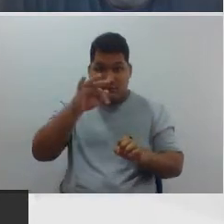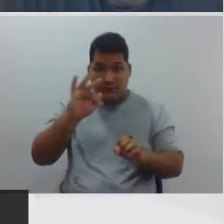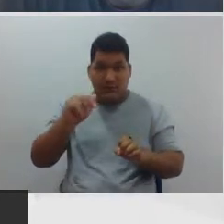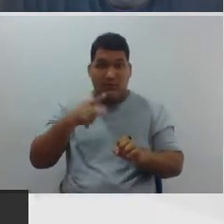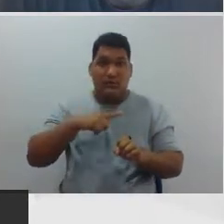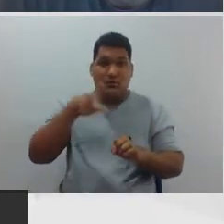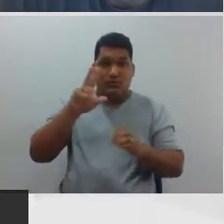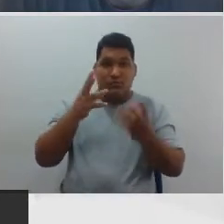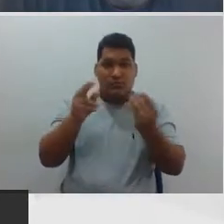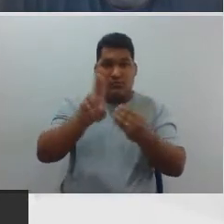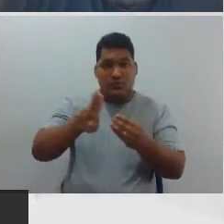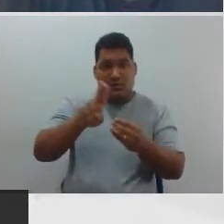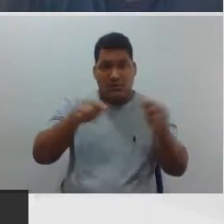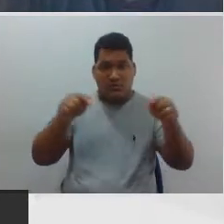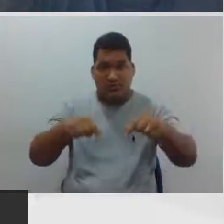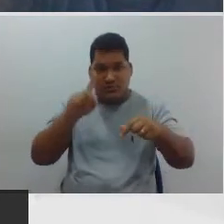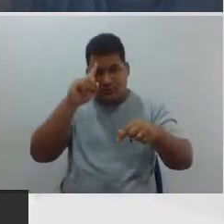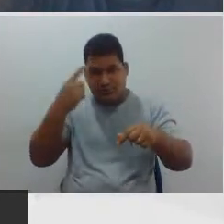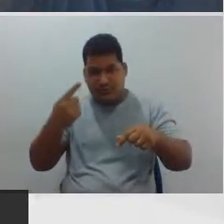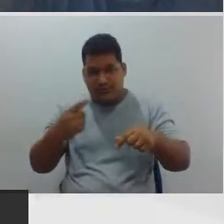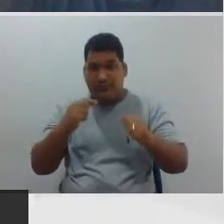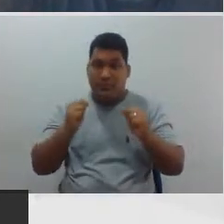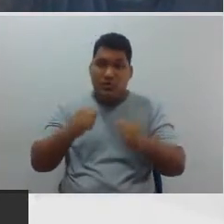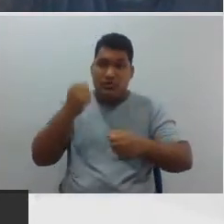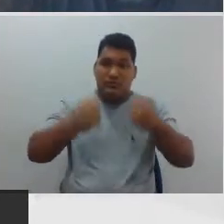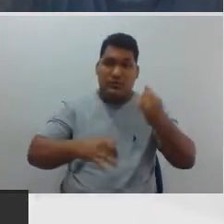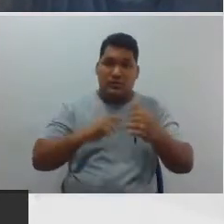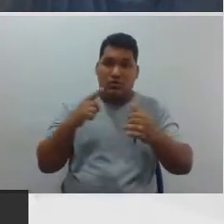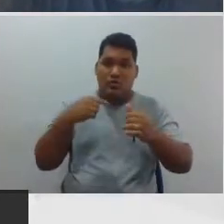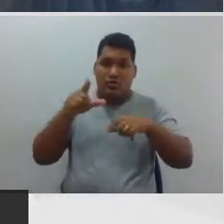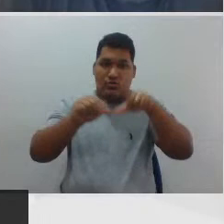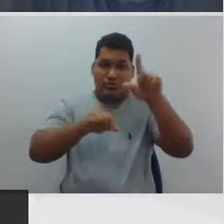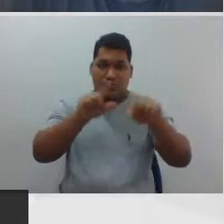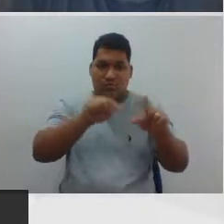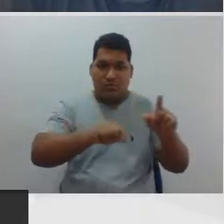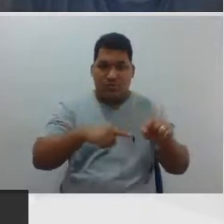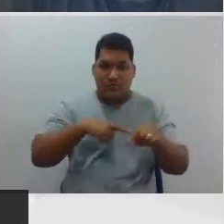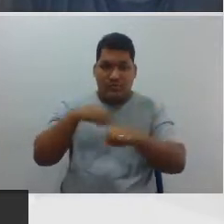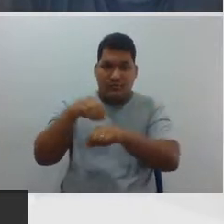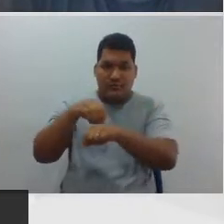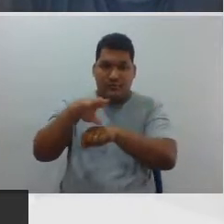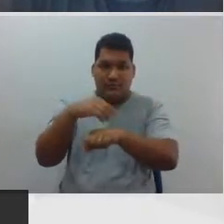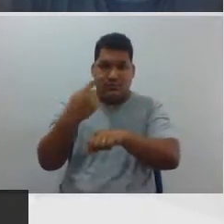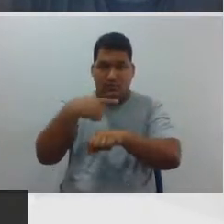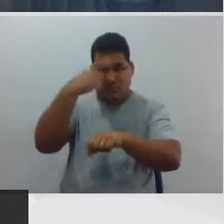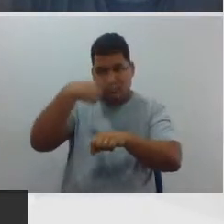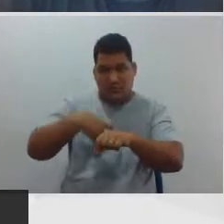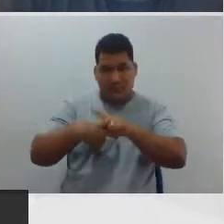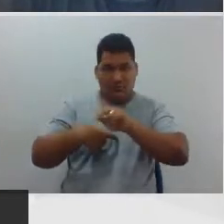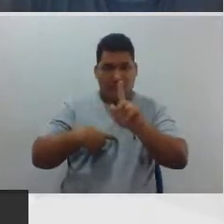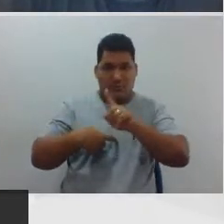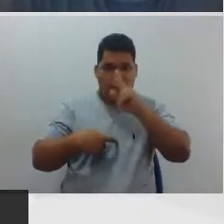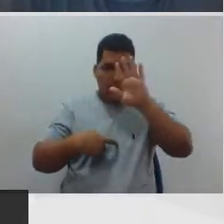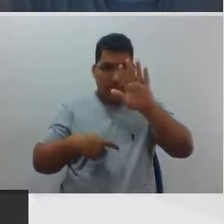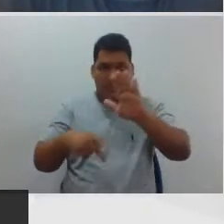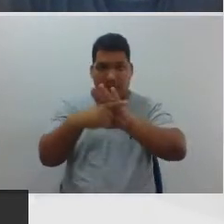dia. Podemos dizer que nossas escolhas estão sendo feitas não pela gente, mas sim por